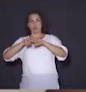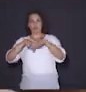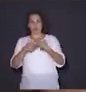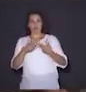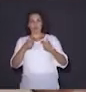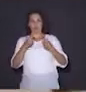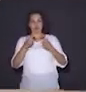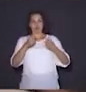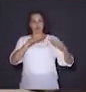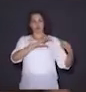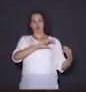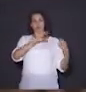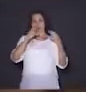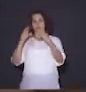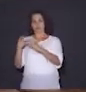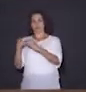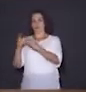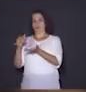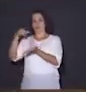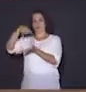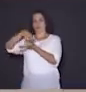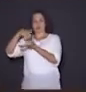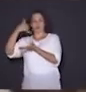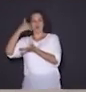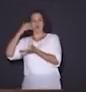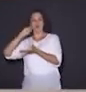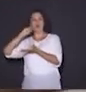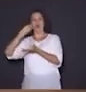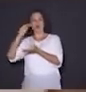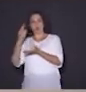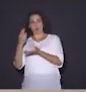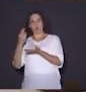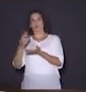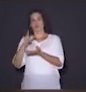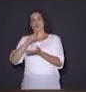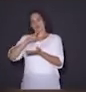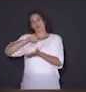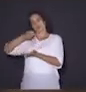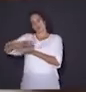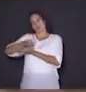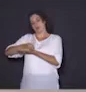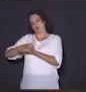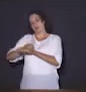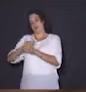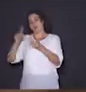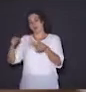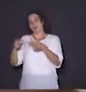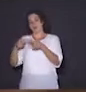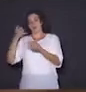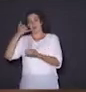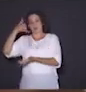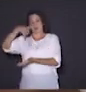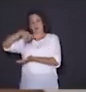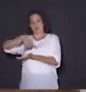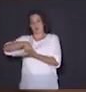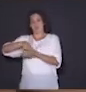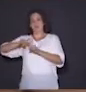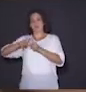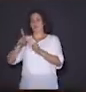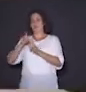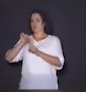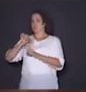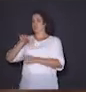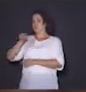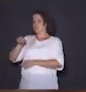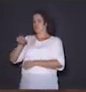ou mesmo que ela tenha sido incluída no meio de obrigações que tinham a ver com a telefonia fixa acessa a rede só passa a banda larga então